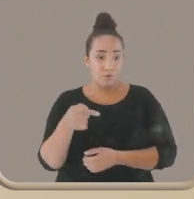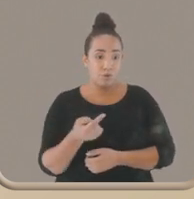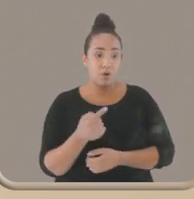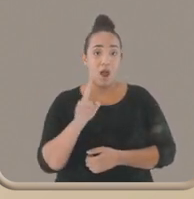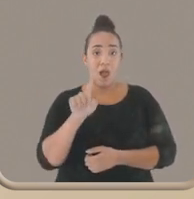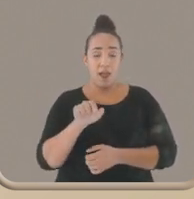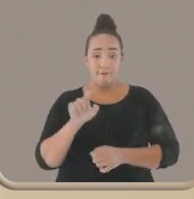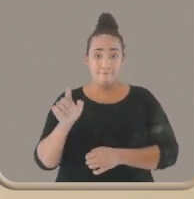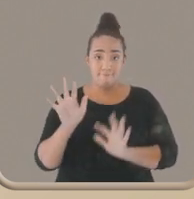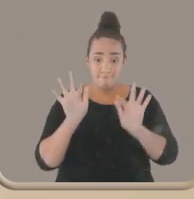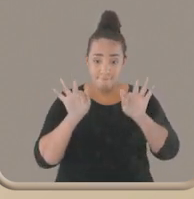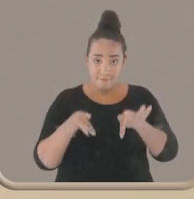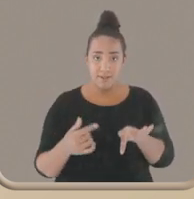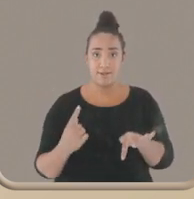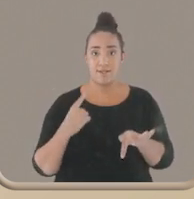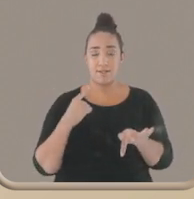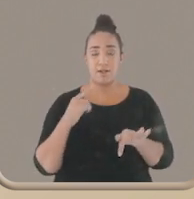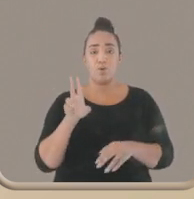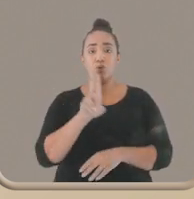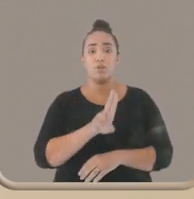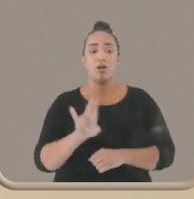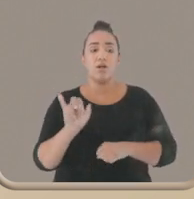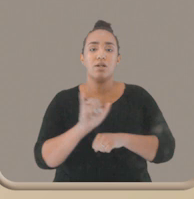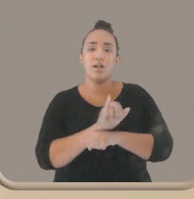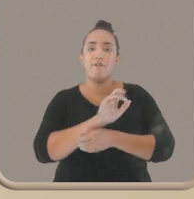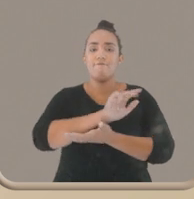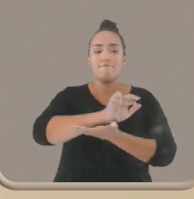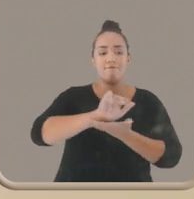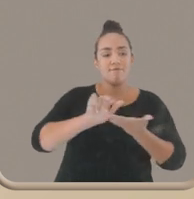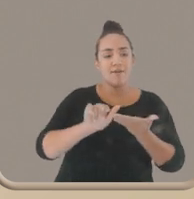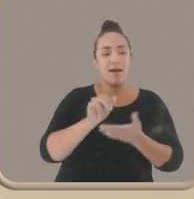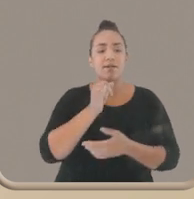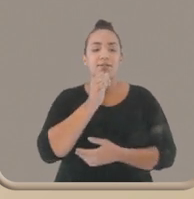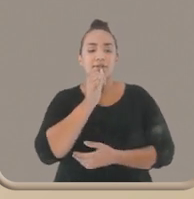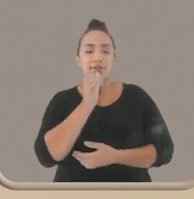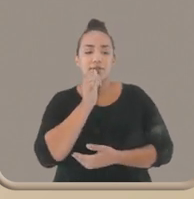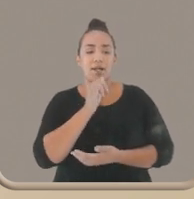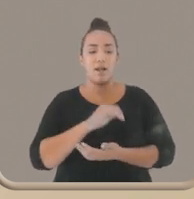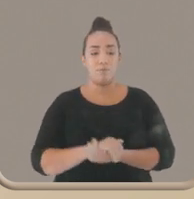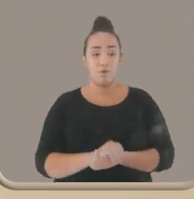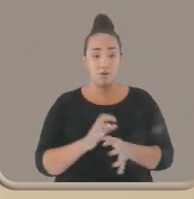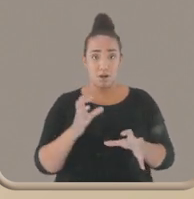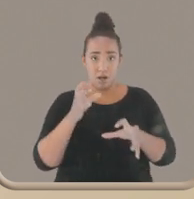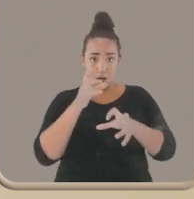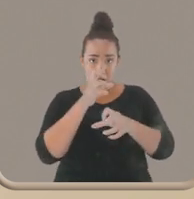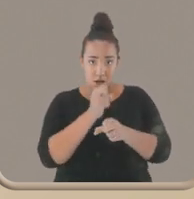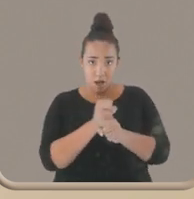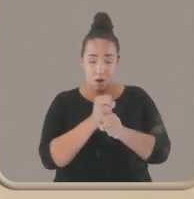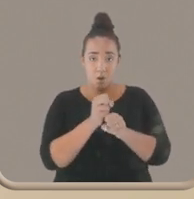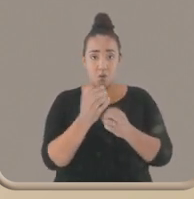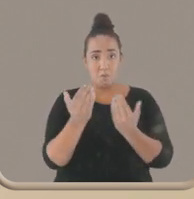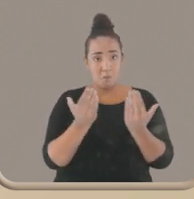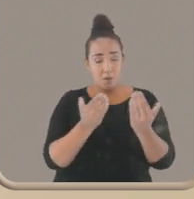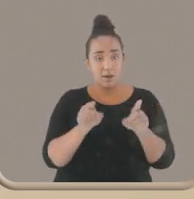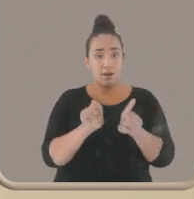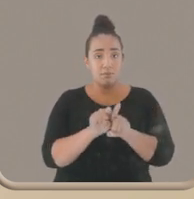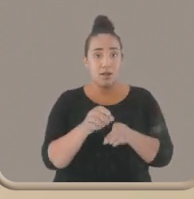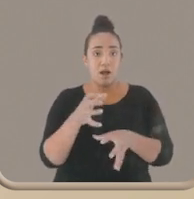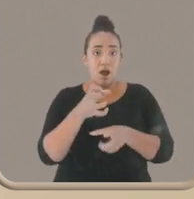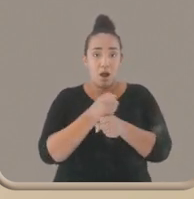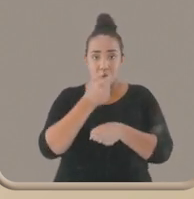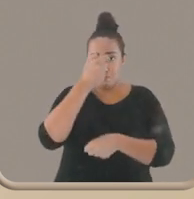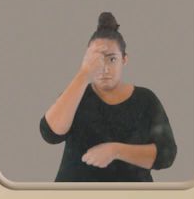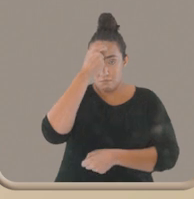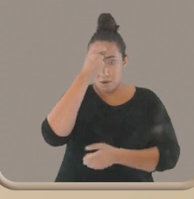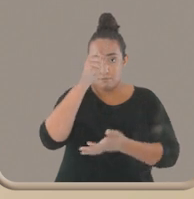seja finita, utilizando estratégias diversas como cálculo por estimativa, cálculo mental